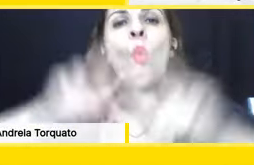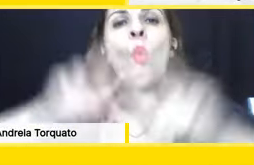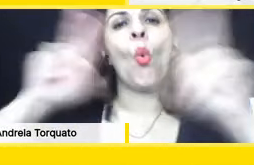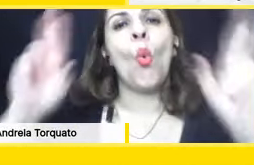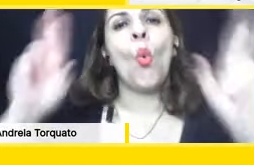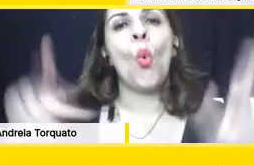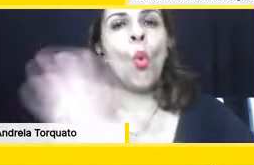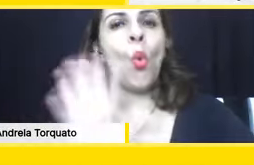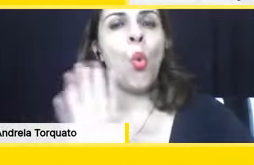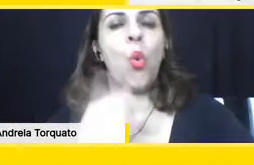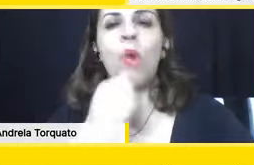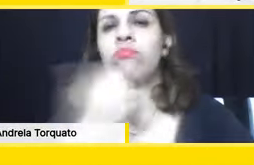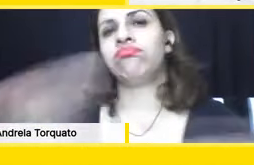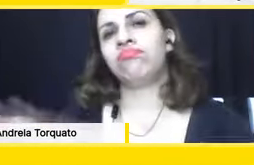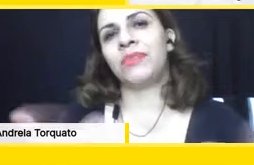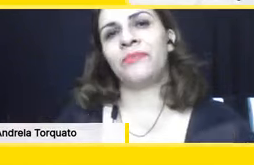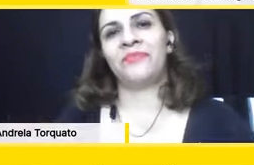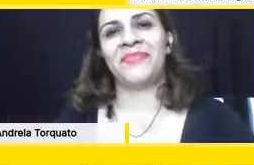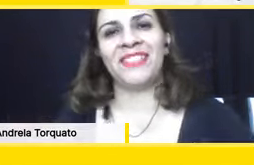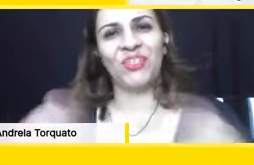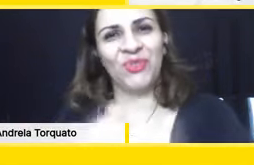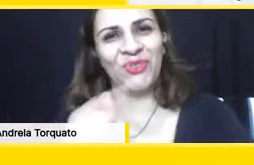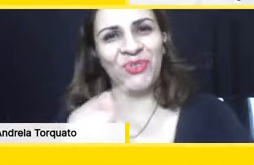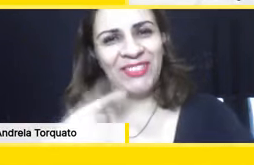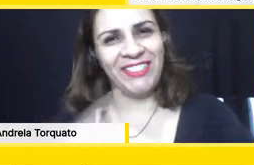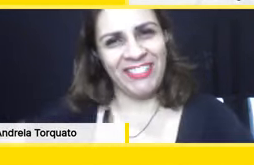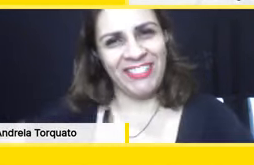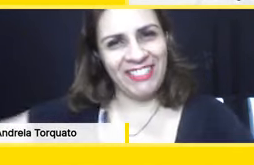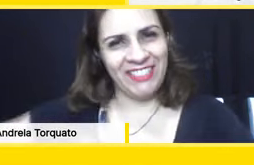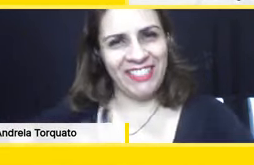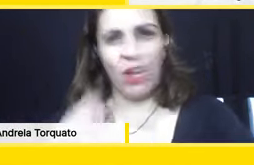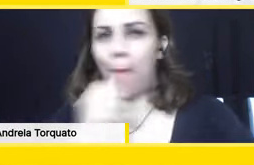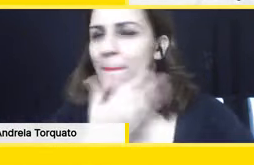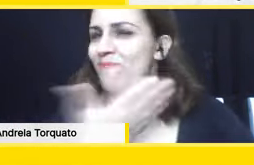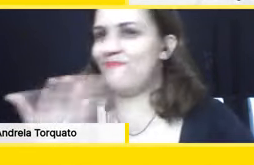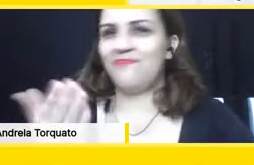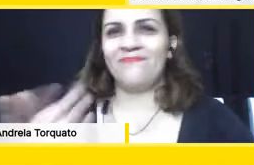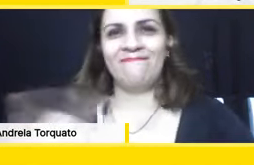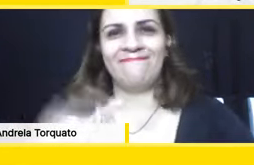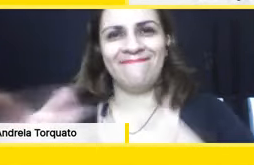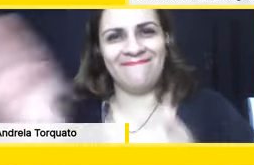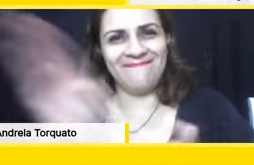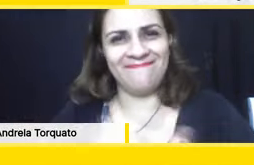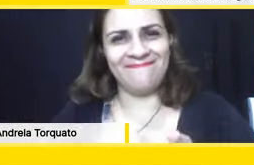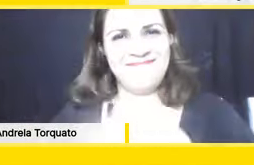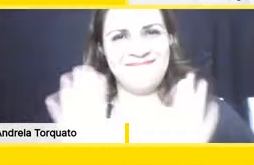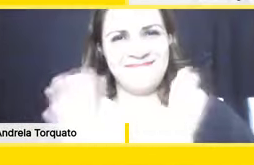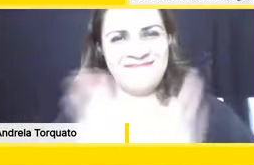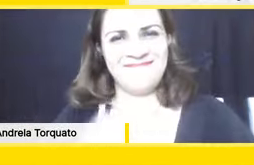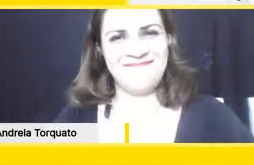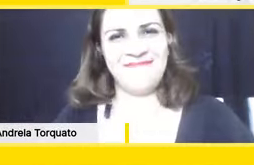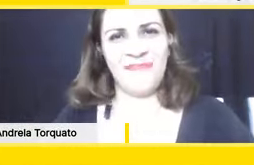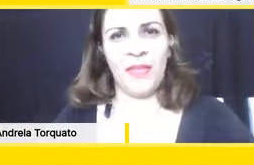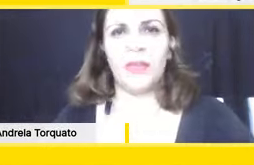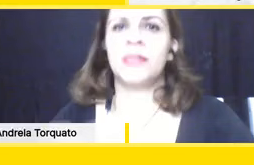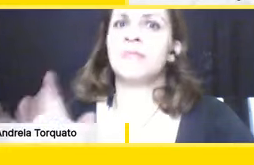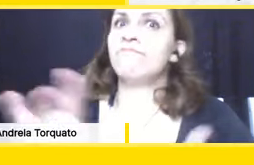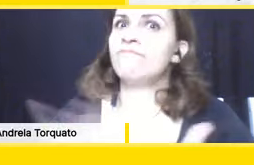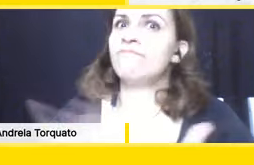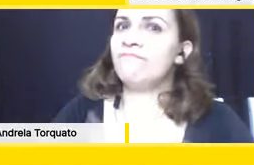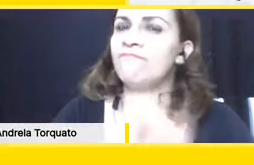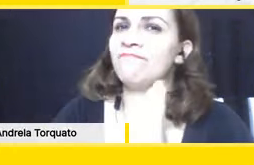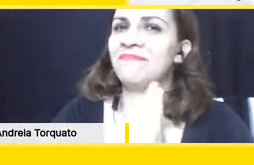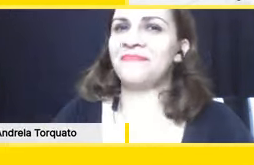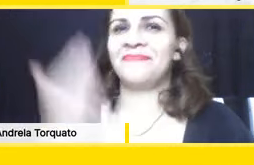vídeos, e agora com o deputado que vai para a nossa galeria de vídeos, tá bom? Se inscrevam. Agradeço a